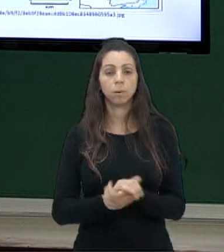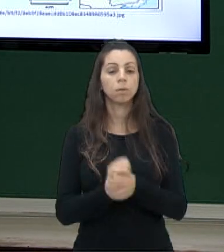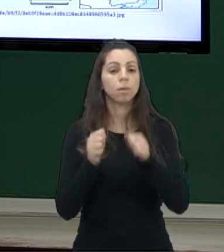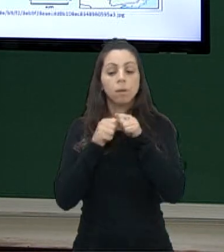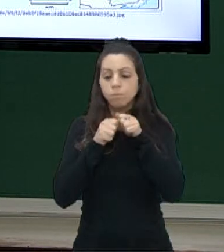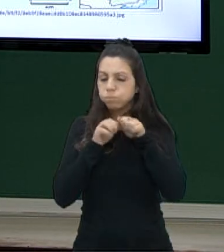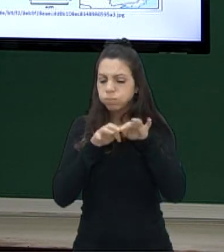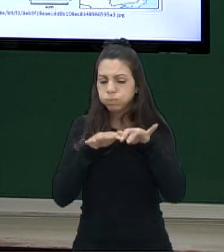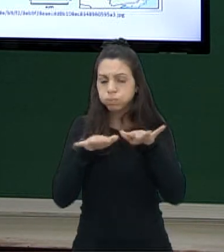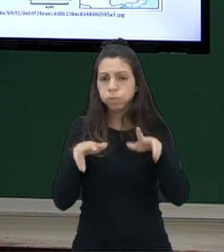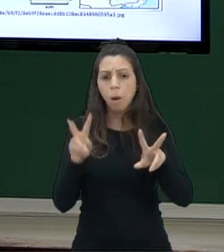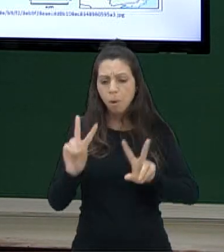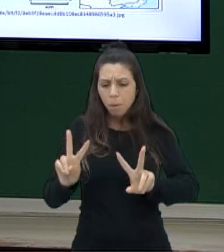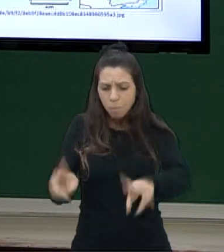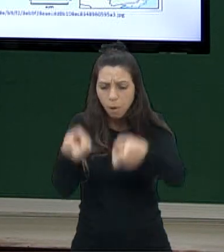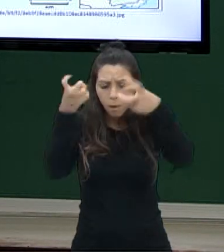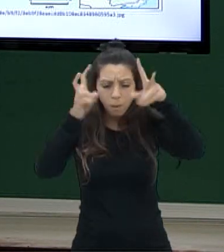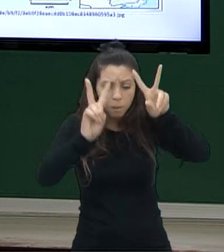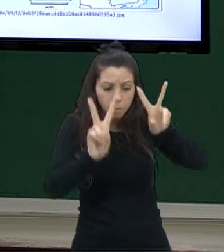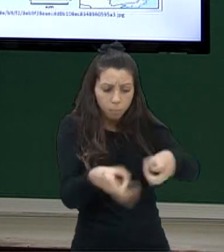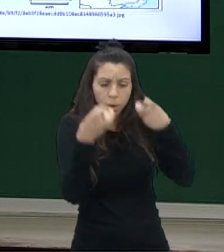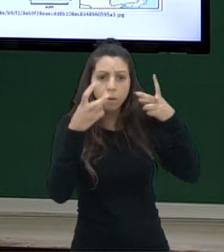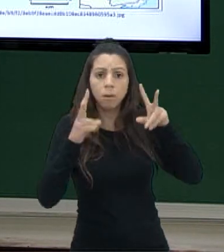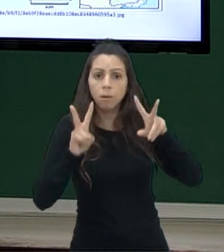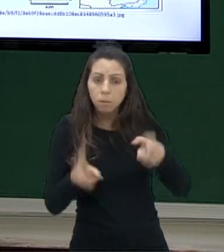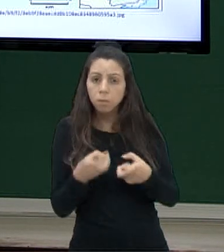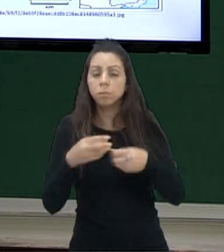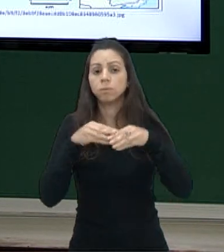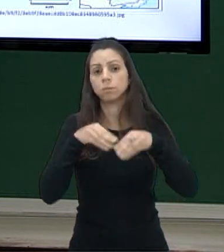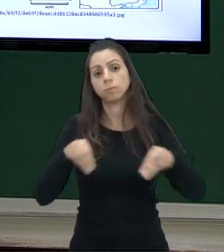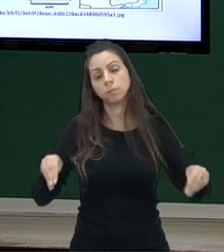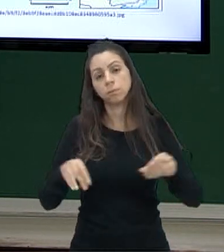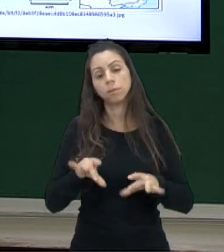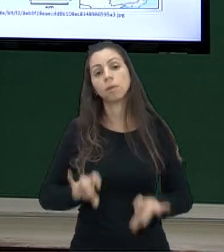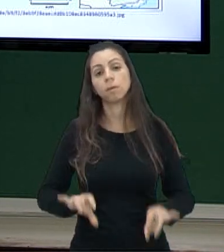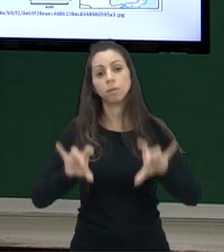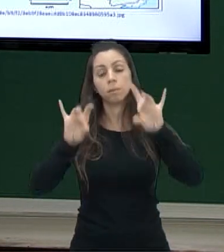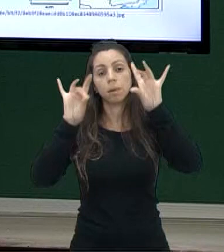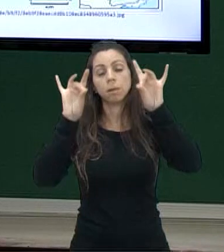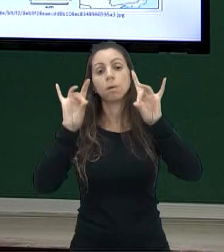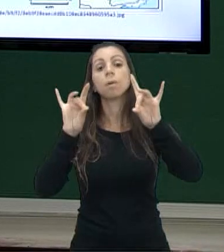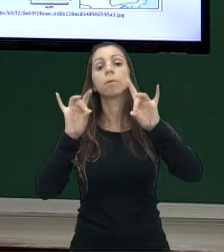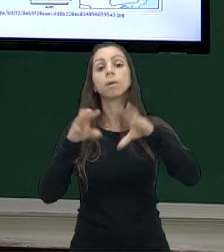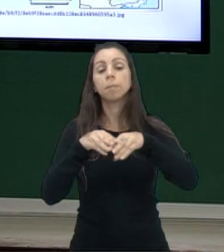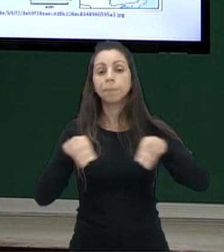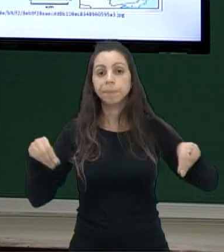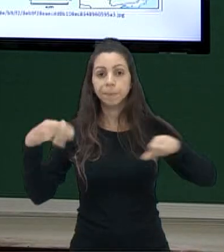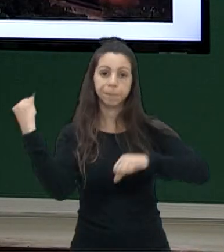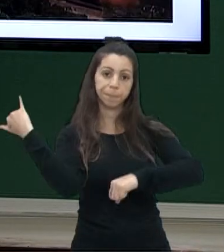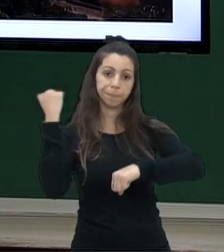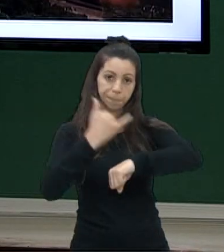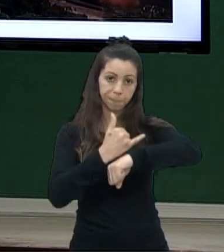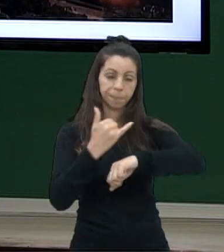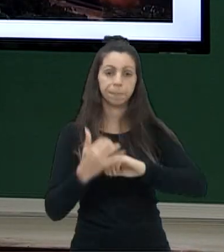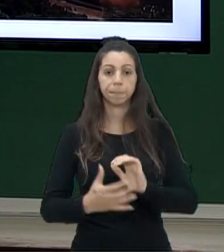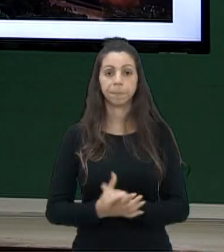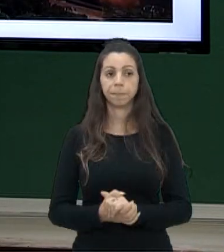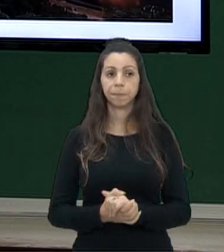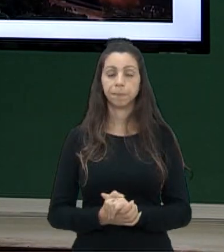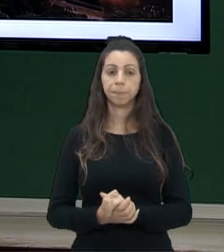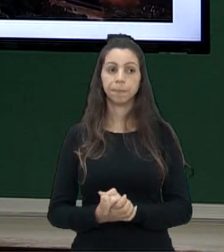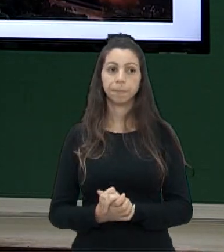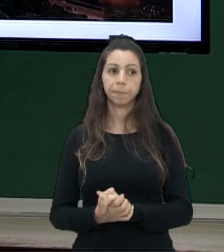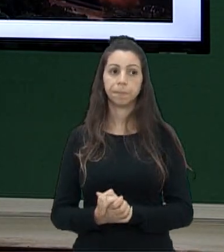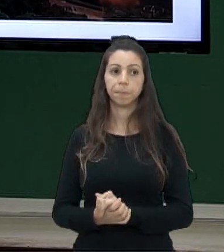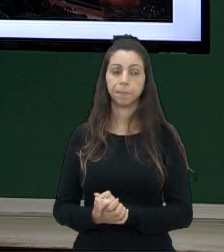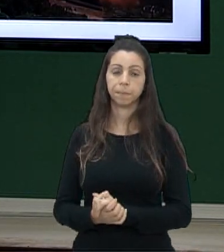grande exploração de recursos minerais, em especial minério de ferro e alguns outros minérios. E essa